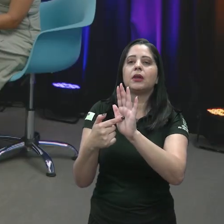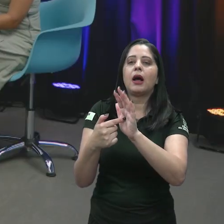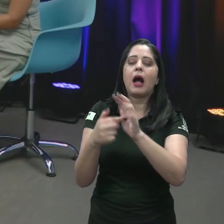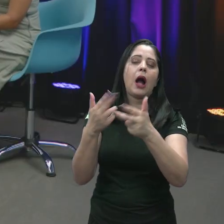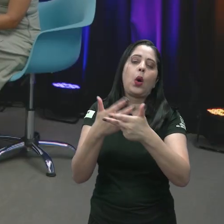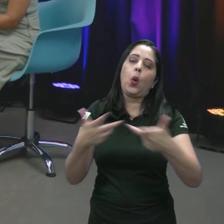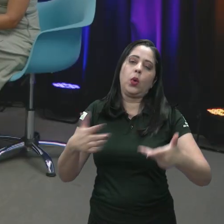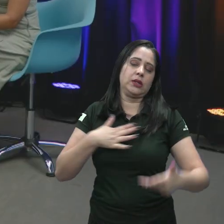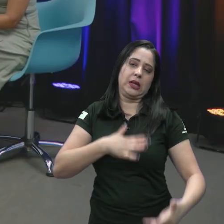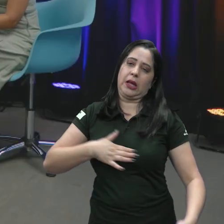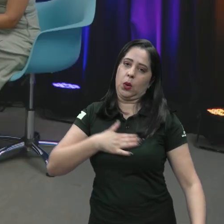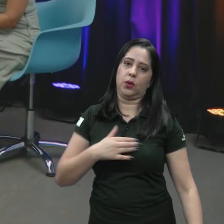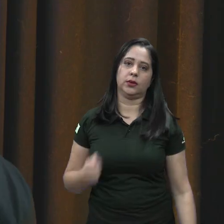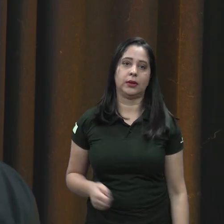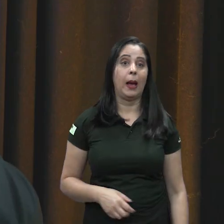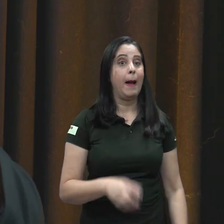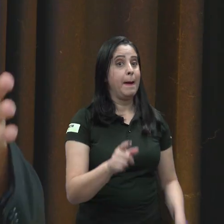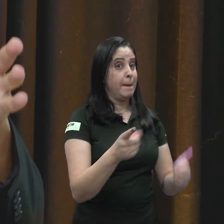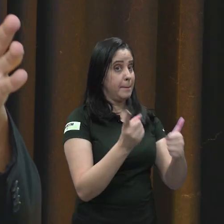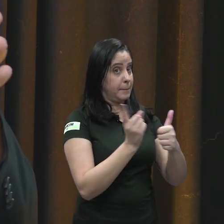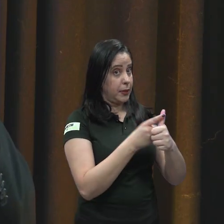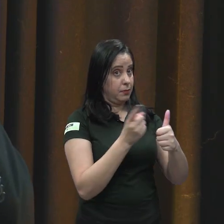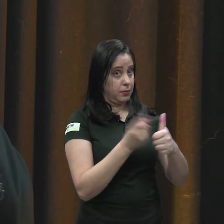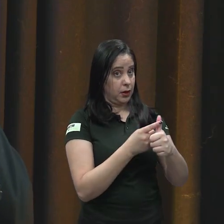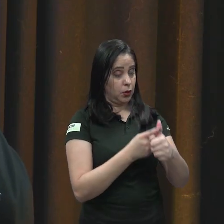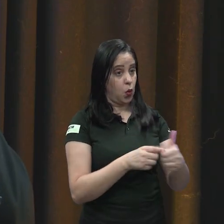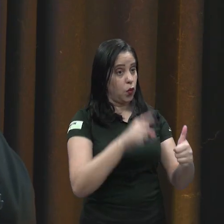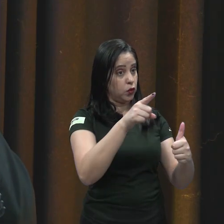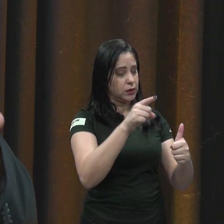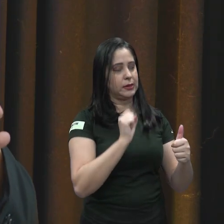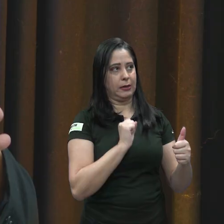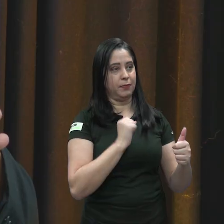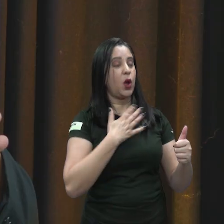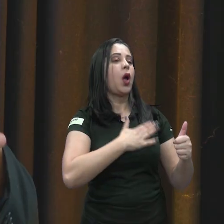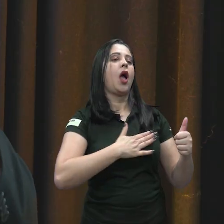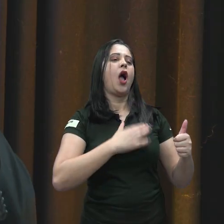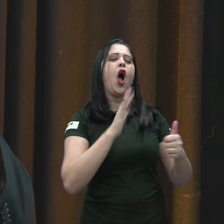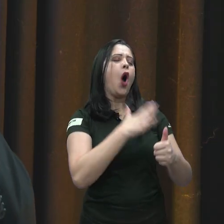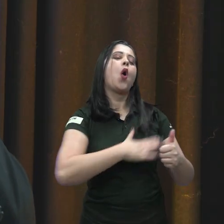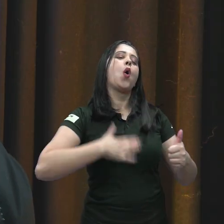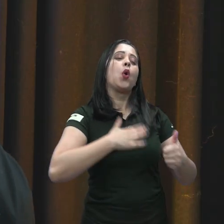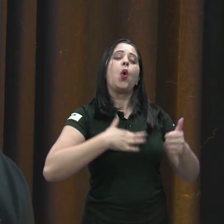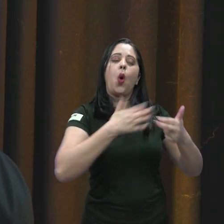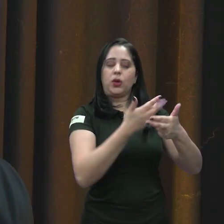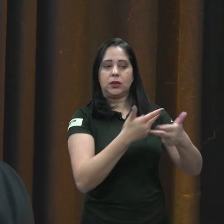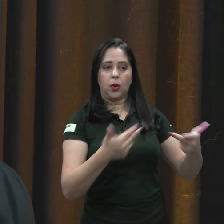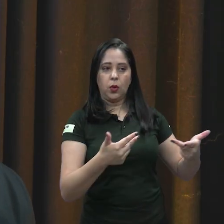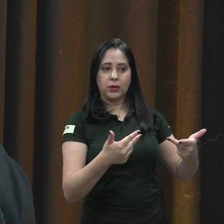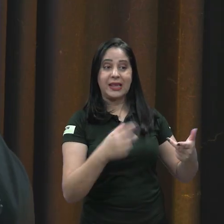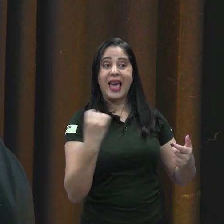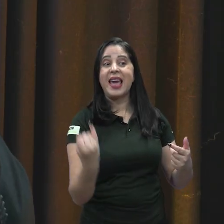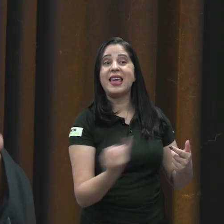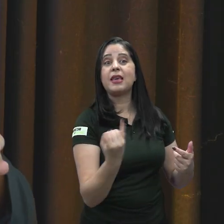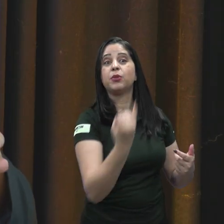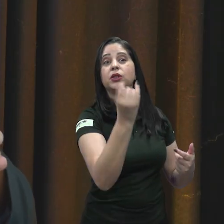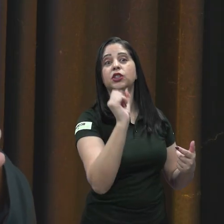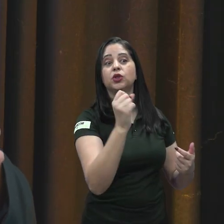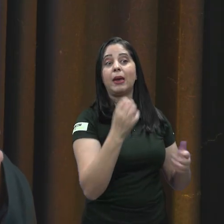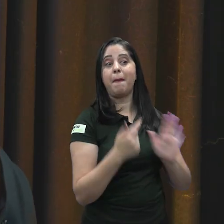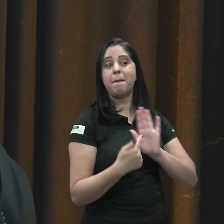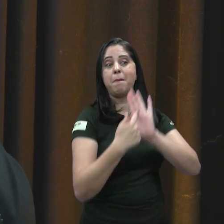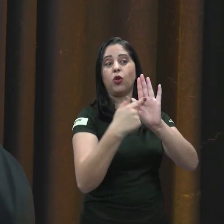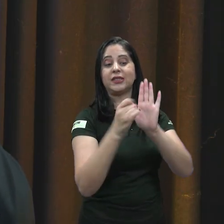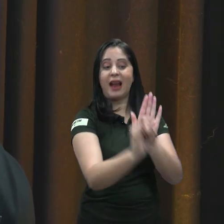Bem, primeiro ponto, se você vai usar sua paixão, eu acho que é importantíssimo a autenticidade. Seja